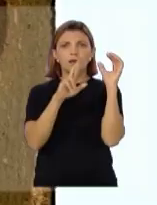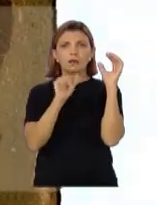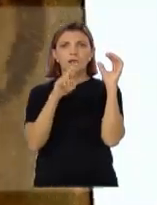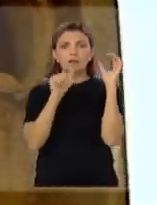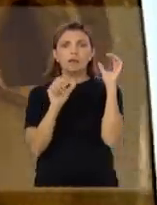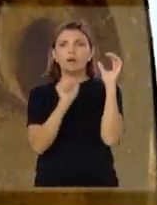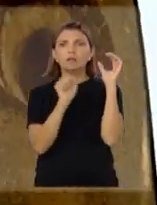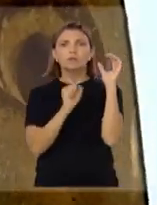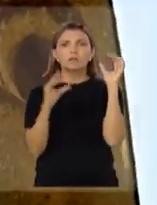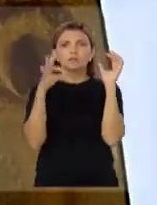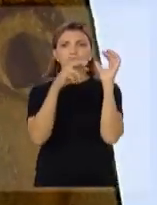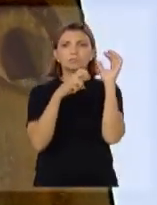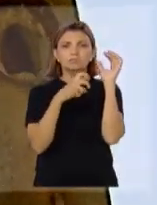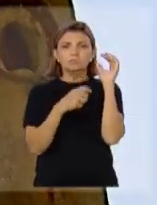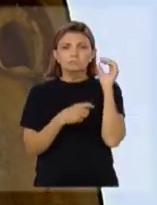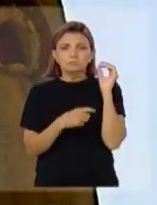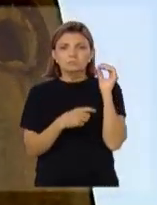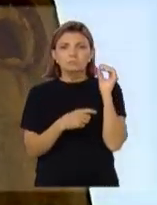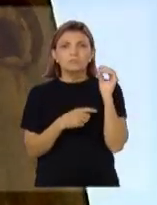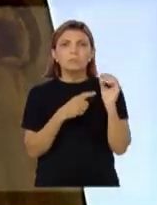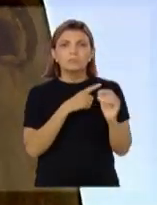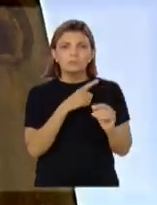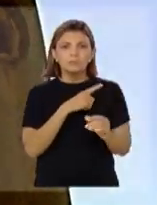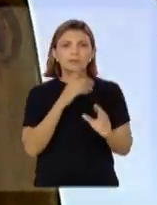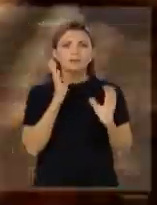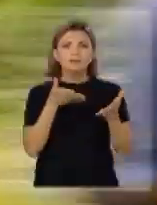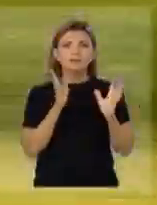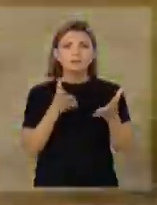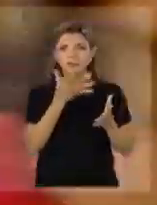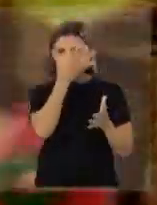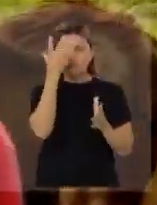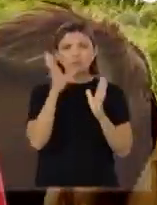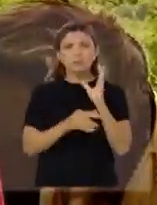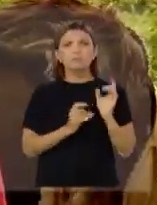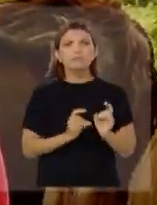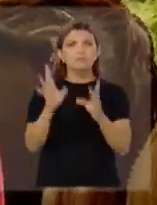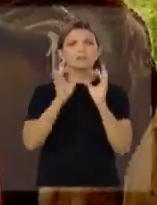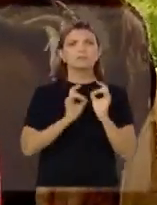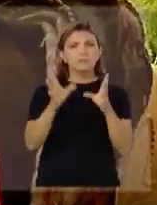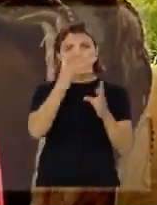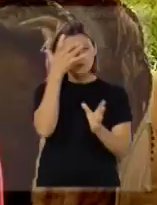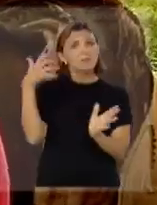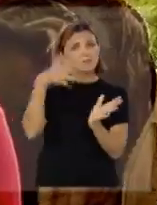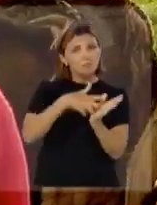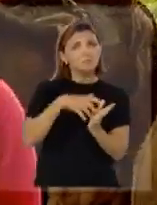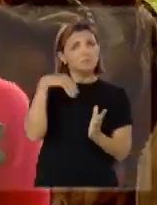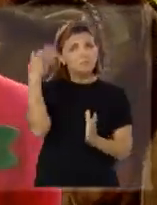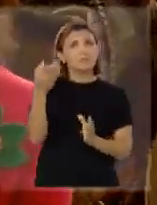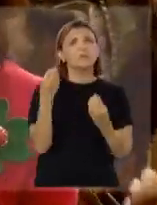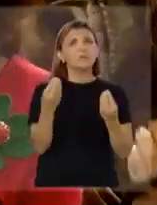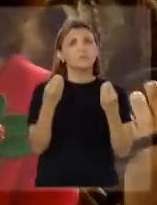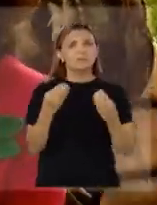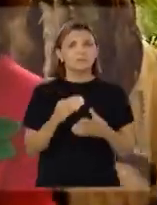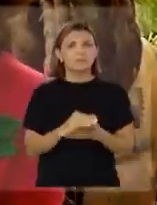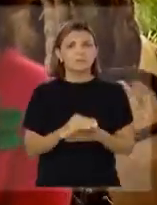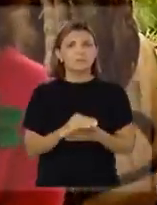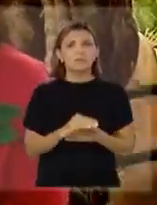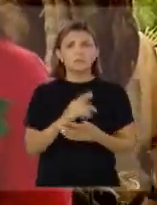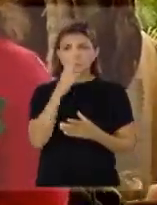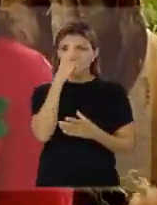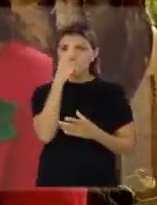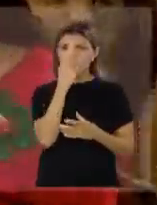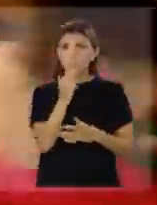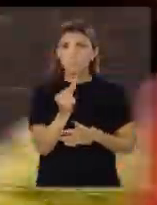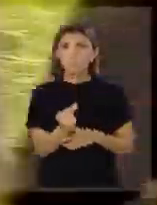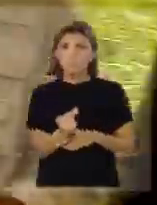macio. Bom pro ninho. Ararazu gosta do manduvi. É, e daí vem os malandros e roubam os filhotes pra vender. E o pior é que tem